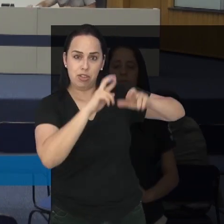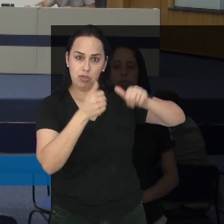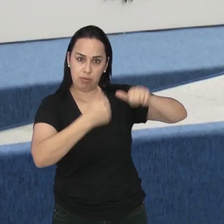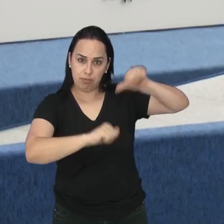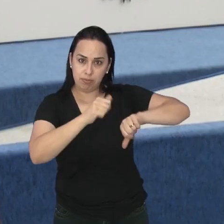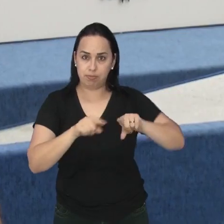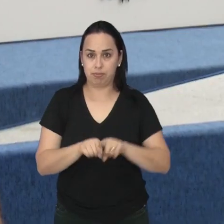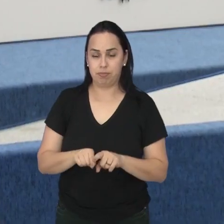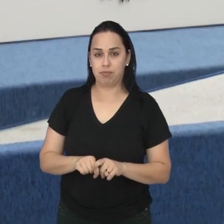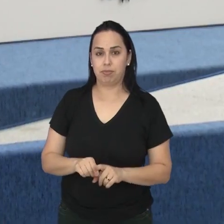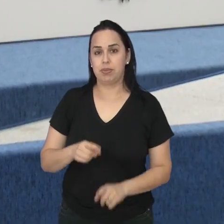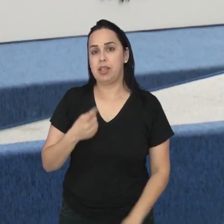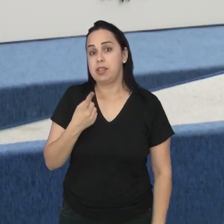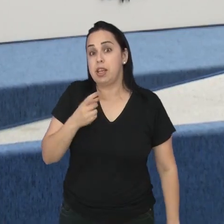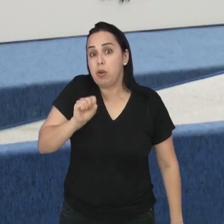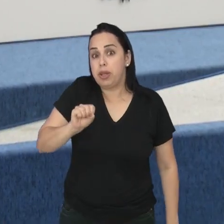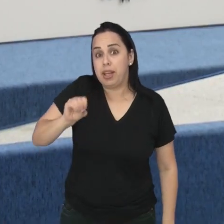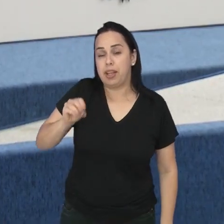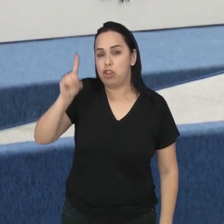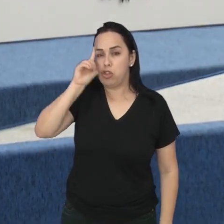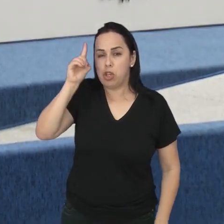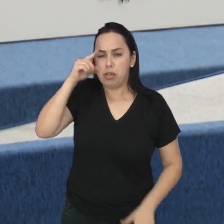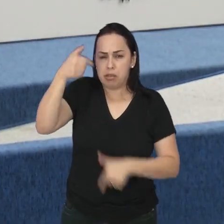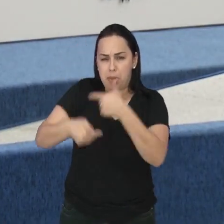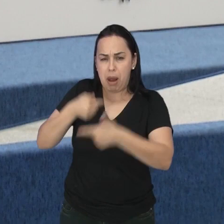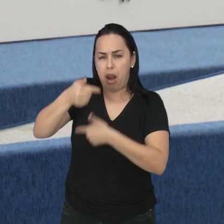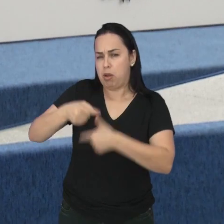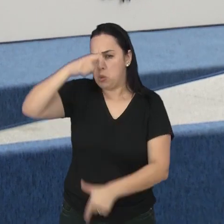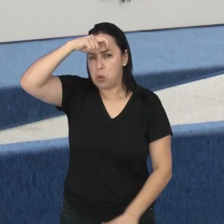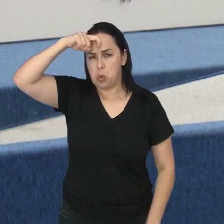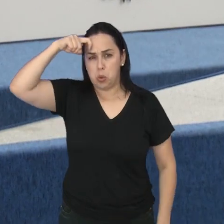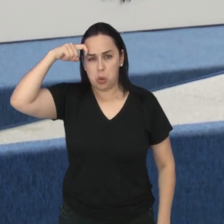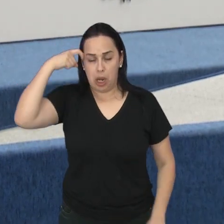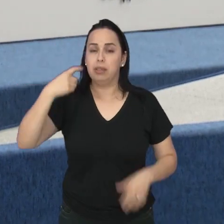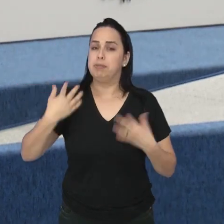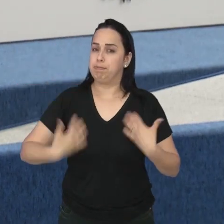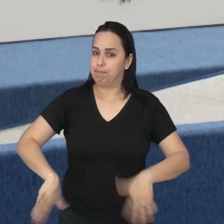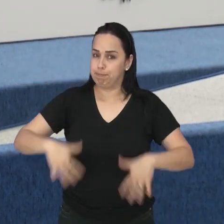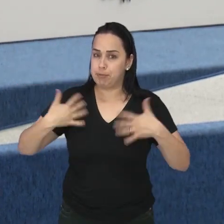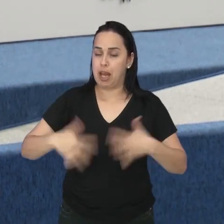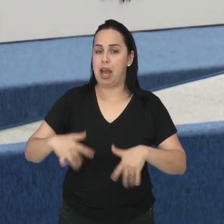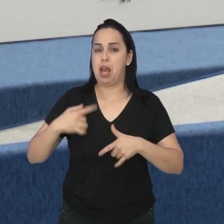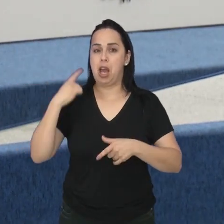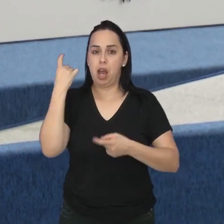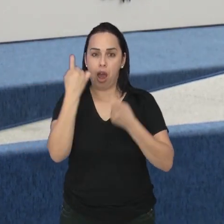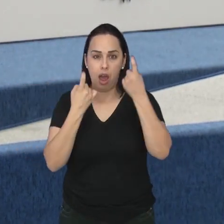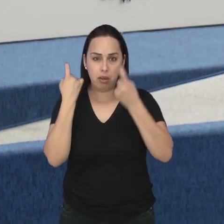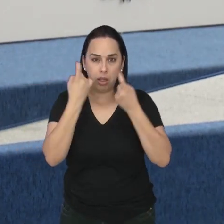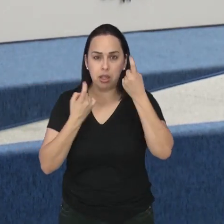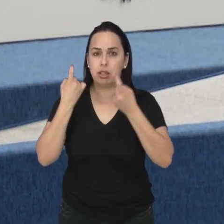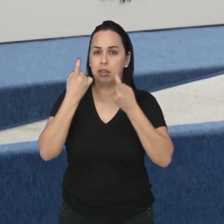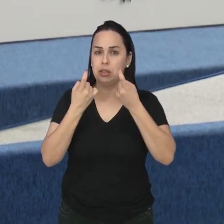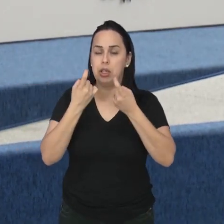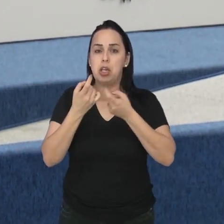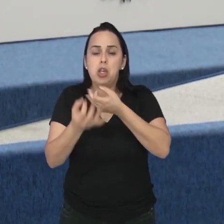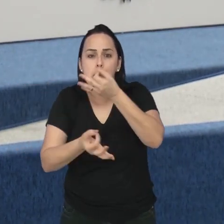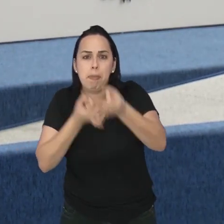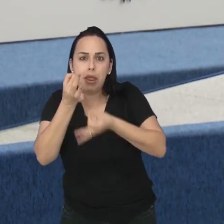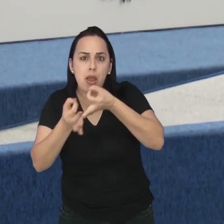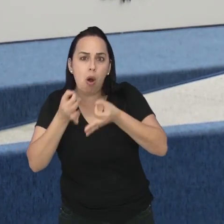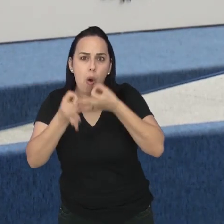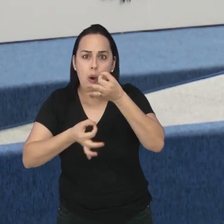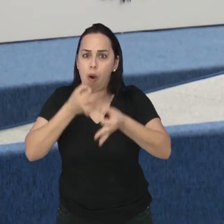investigações. Nós tivemos aí 180 dias de trabalho, foi um trabalho muito intenso, tá? Muitas reuniões, muitas